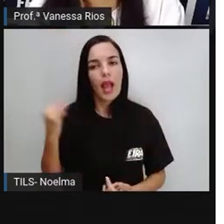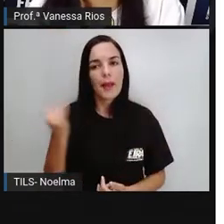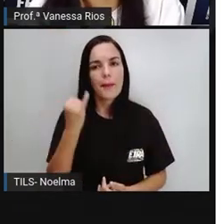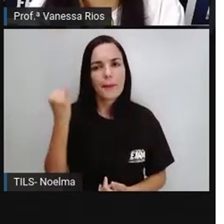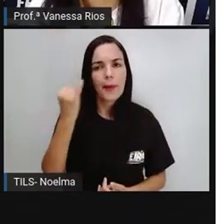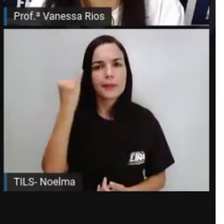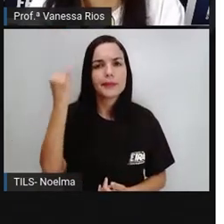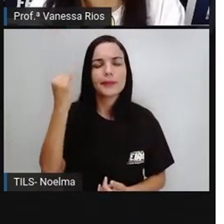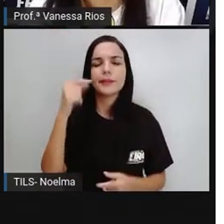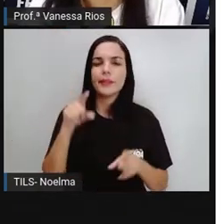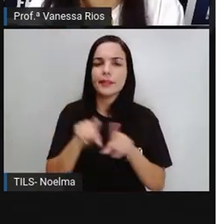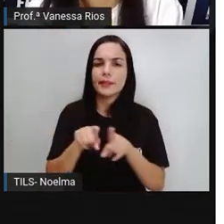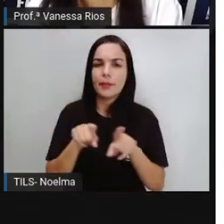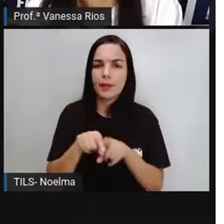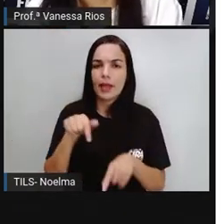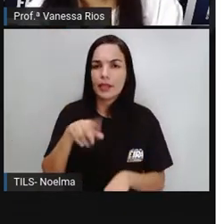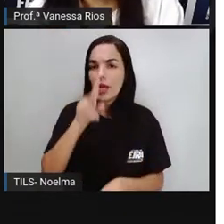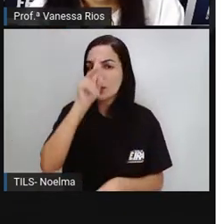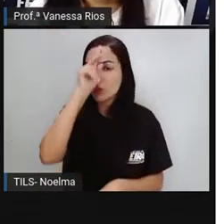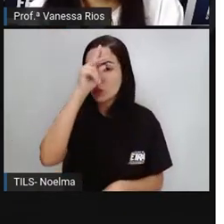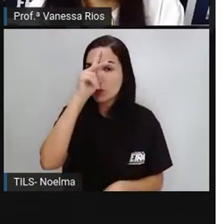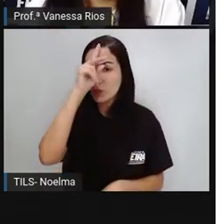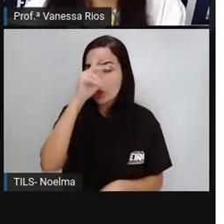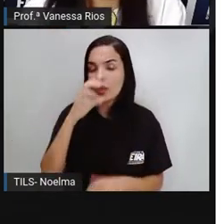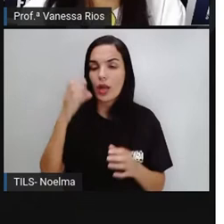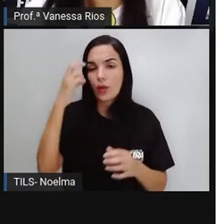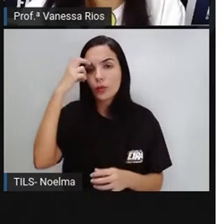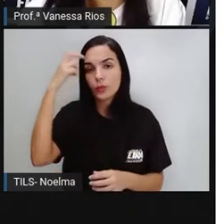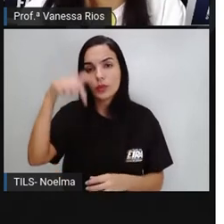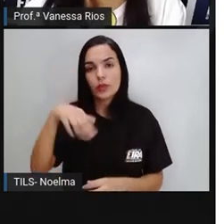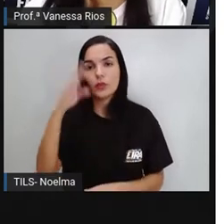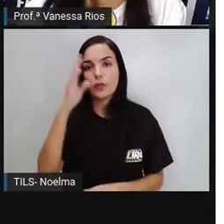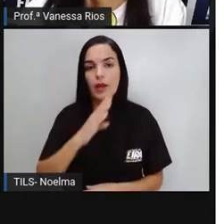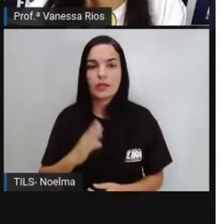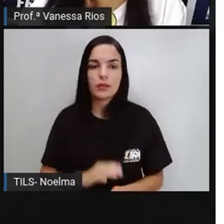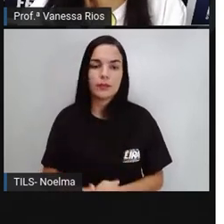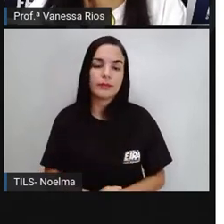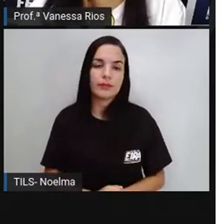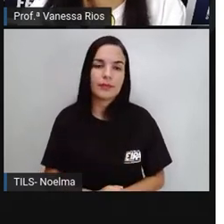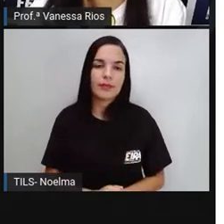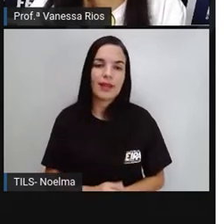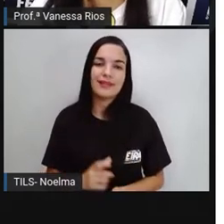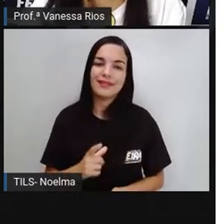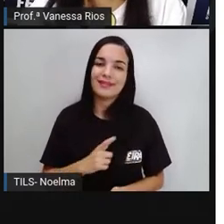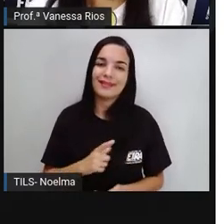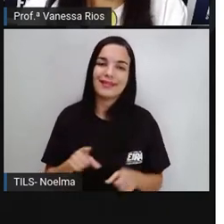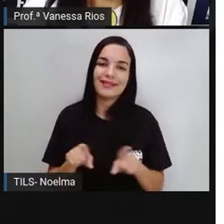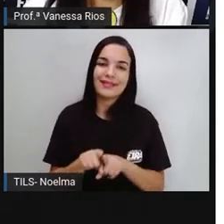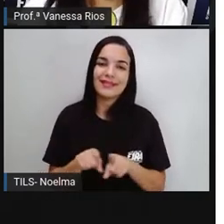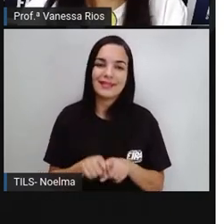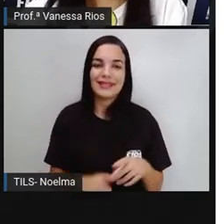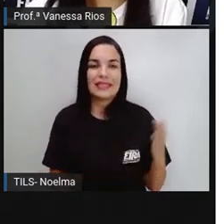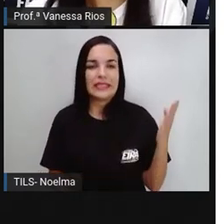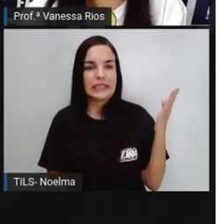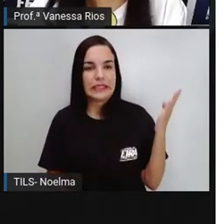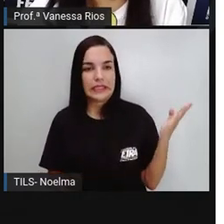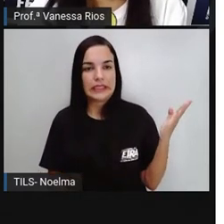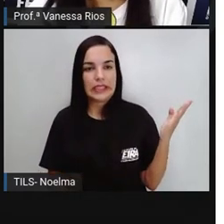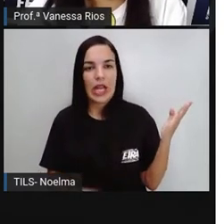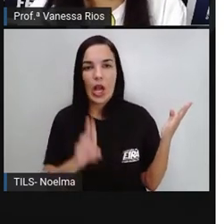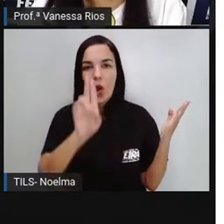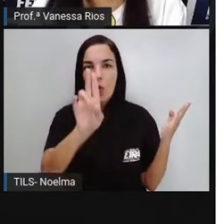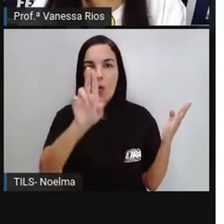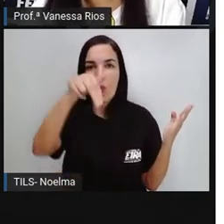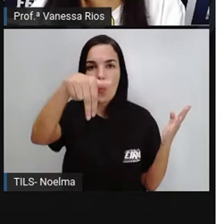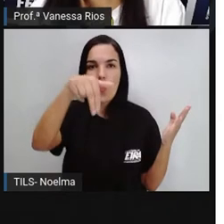para a história e para a cultura do Brasil como um todo. E tem também a Unesco, olhem só,